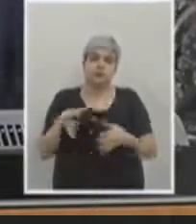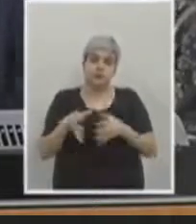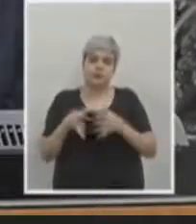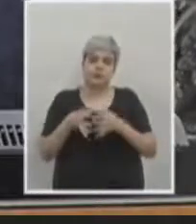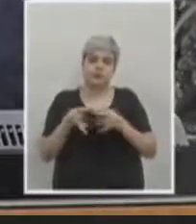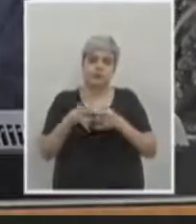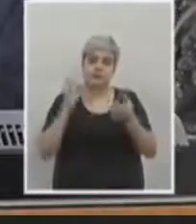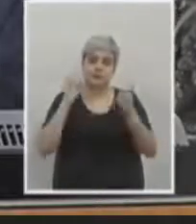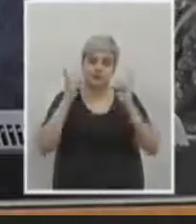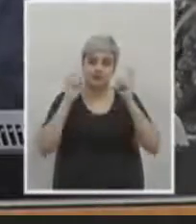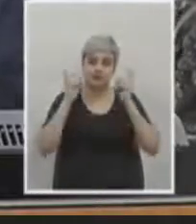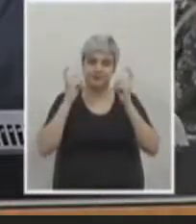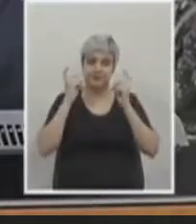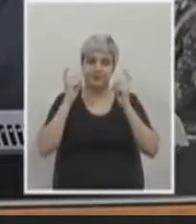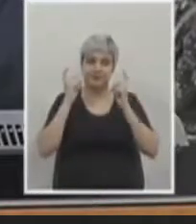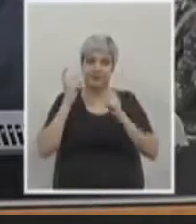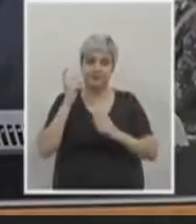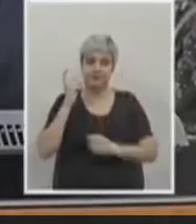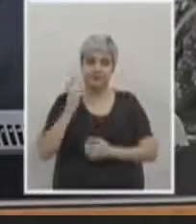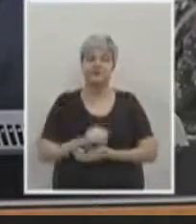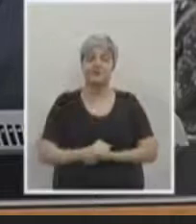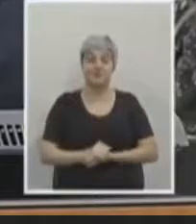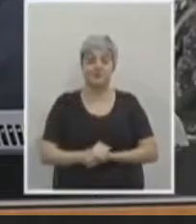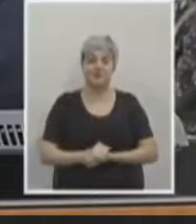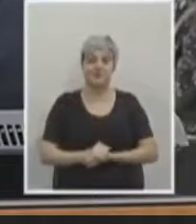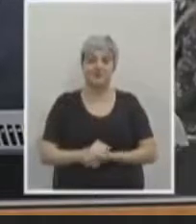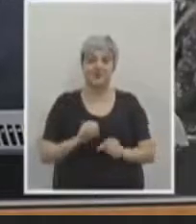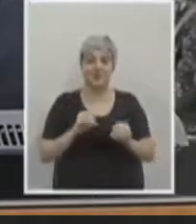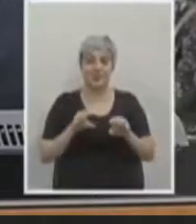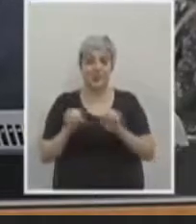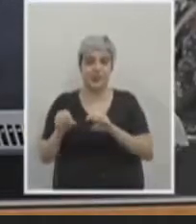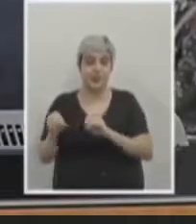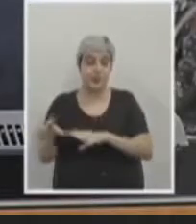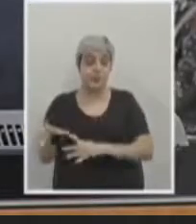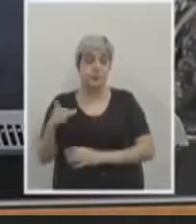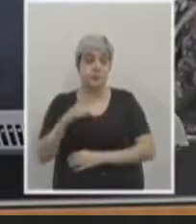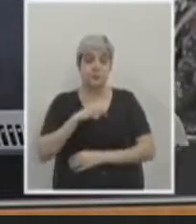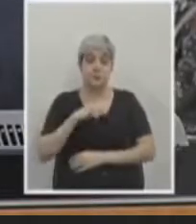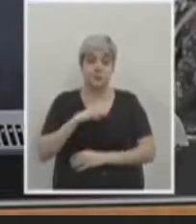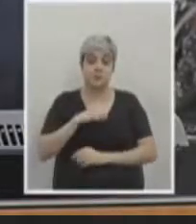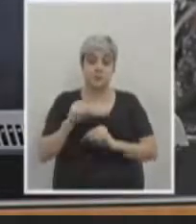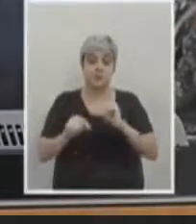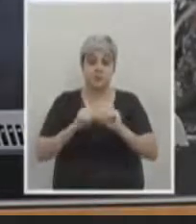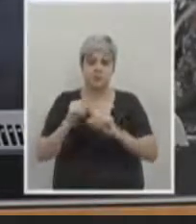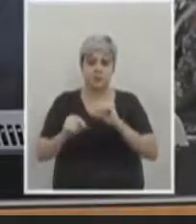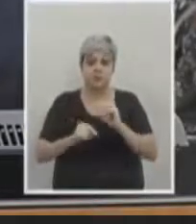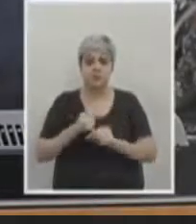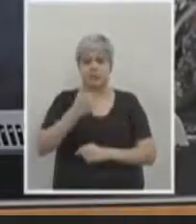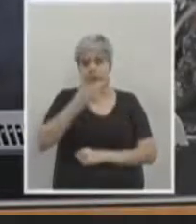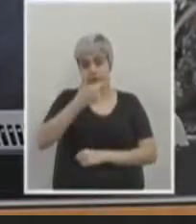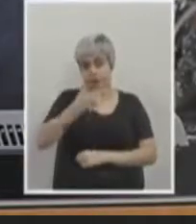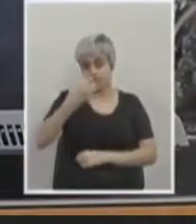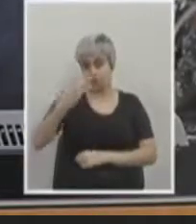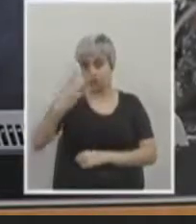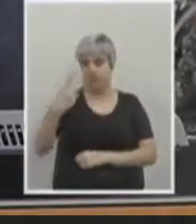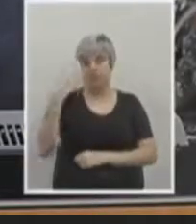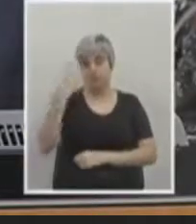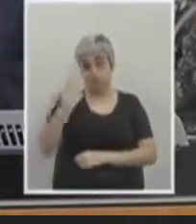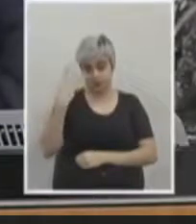requerimento 5442. E eu fiz um levantamento, deputado professor Wendel. 23